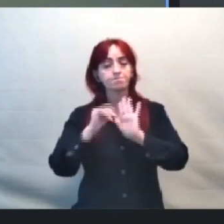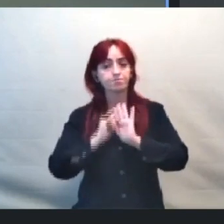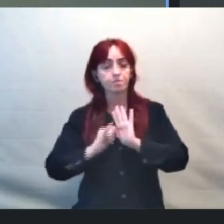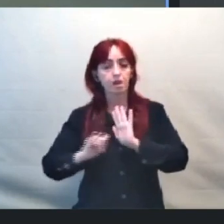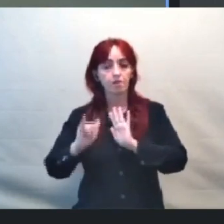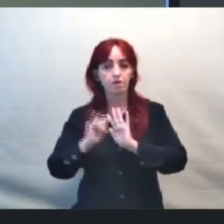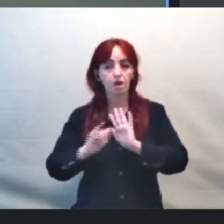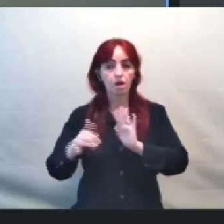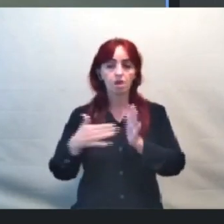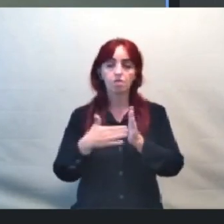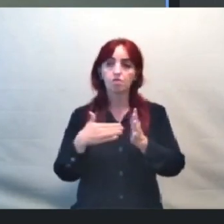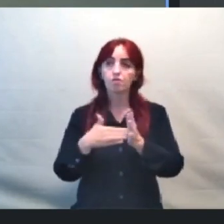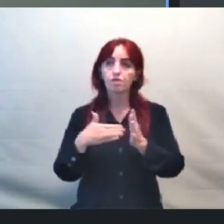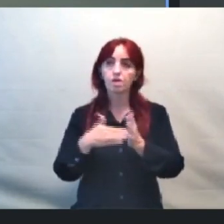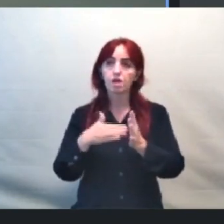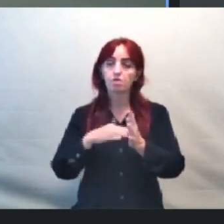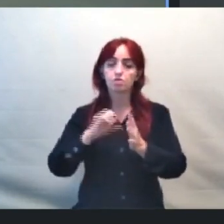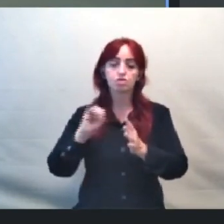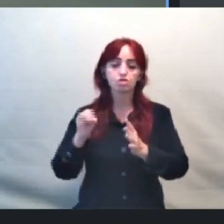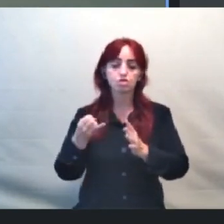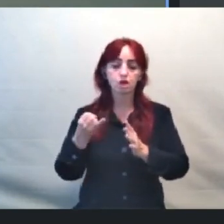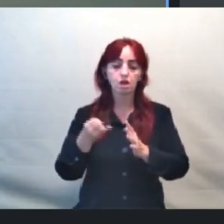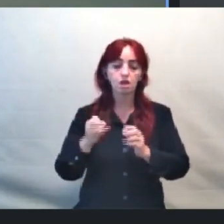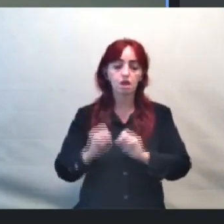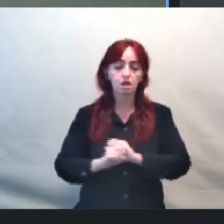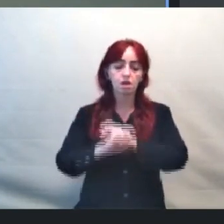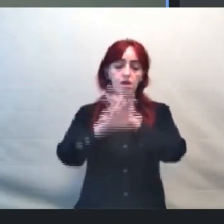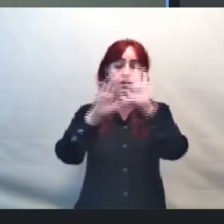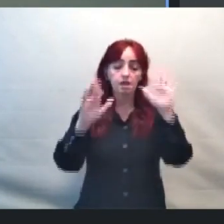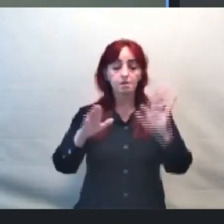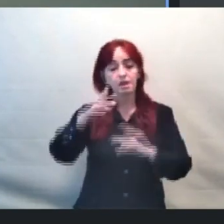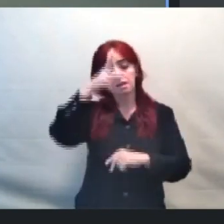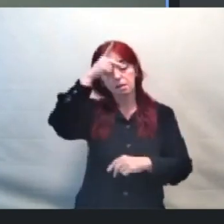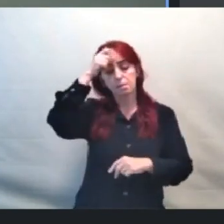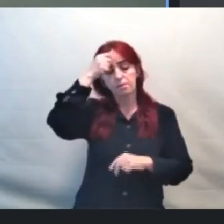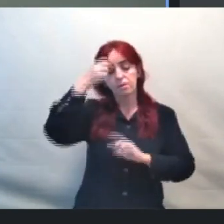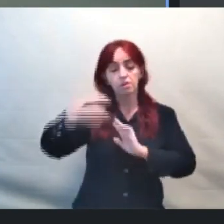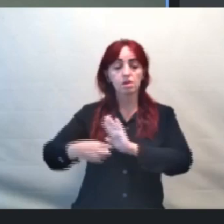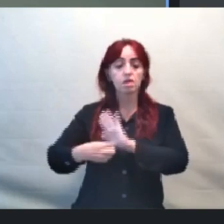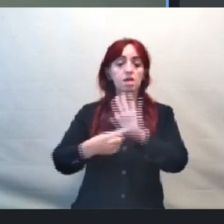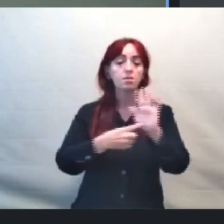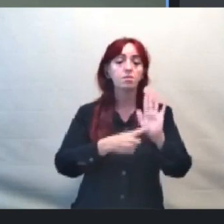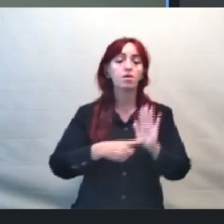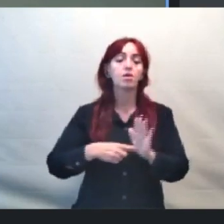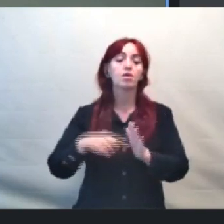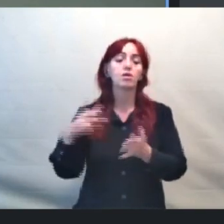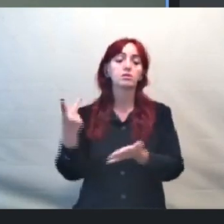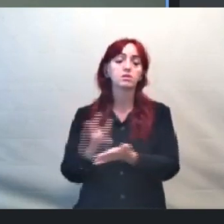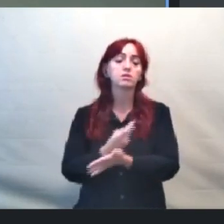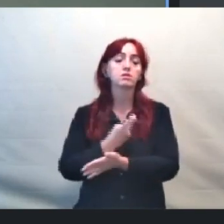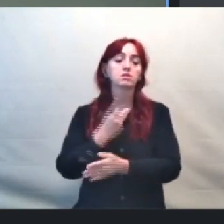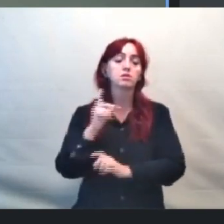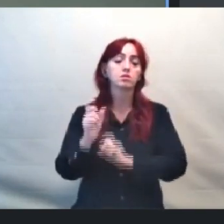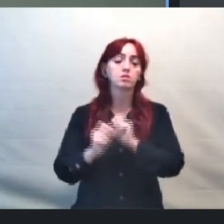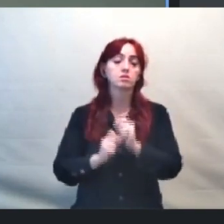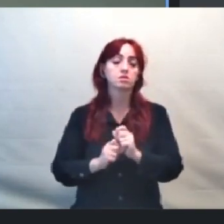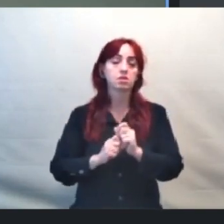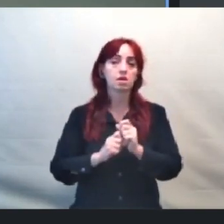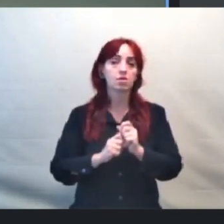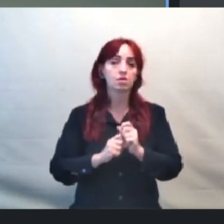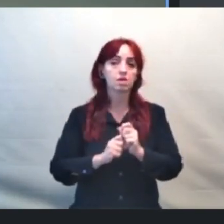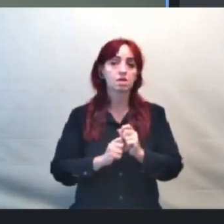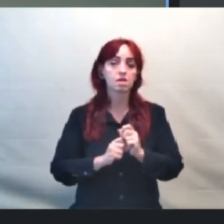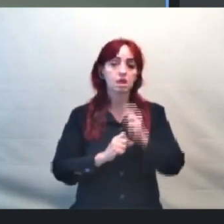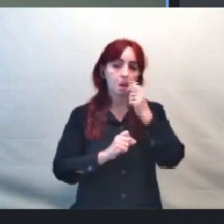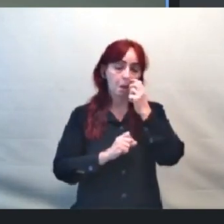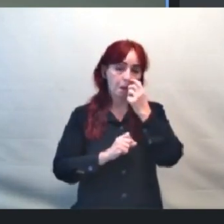final de janeiro, na transparência da prefeitura, que mostra a execução individual dessas